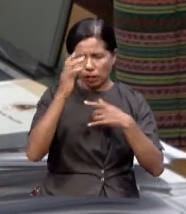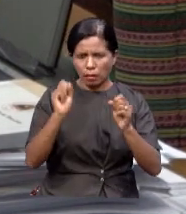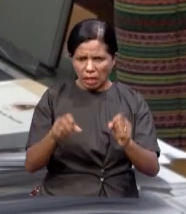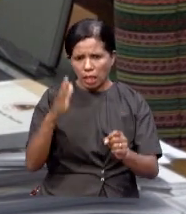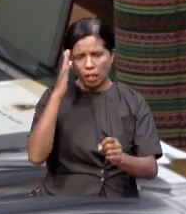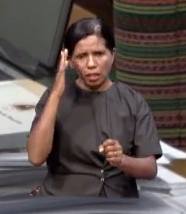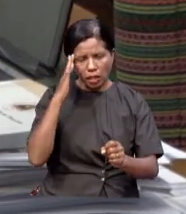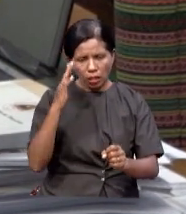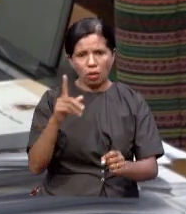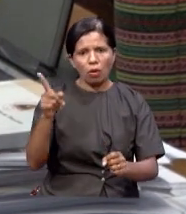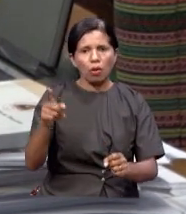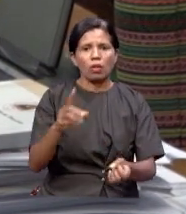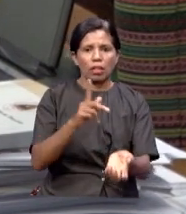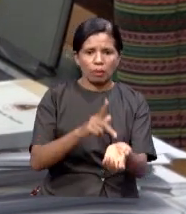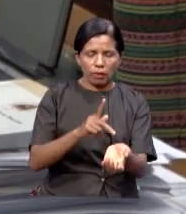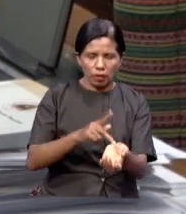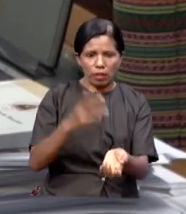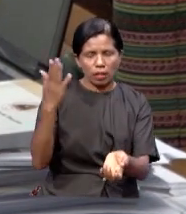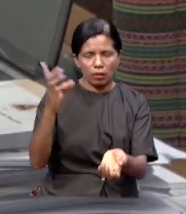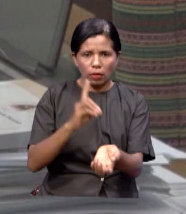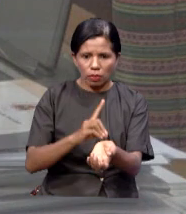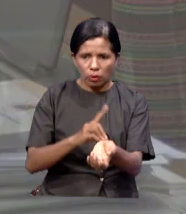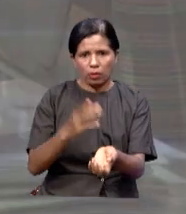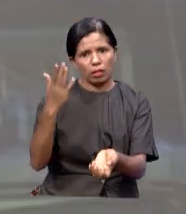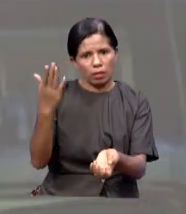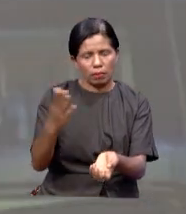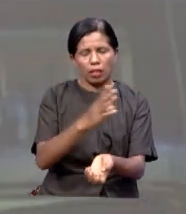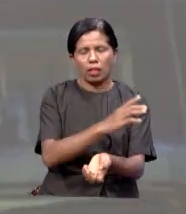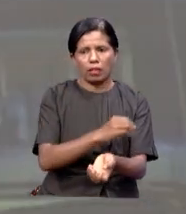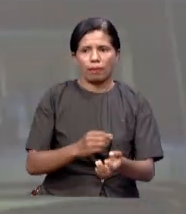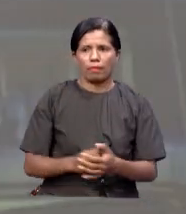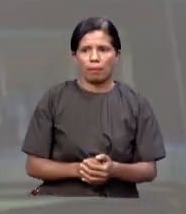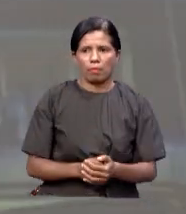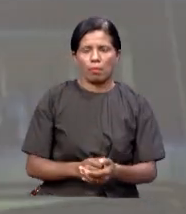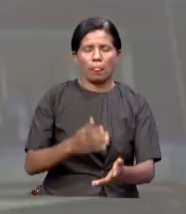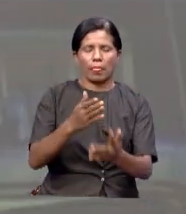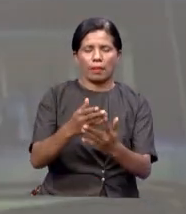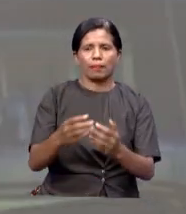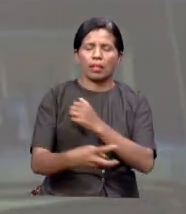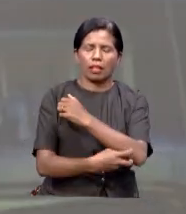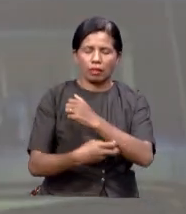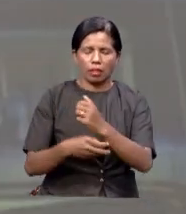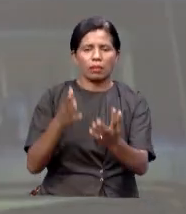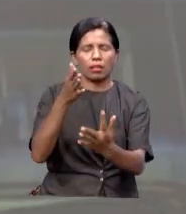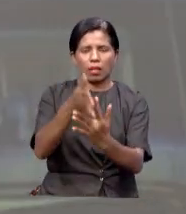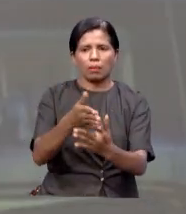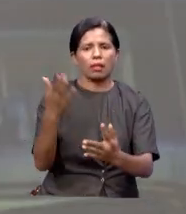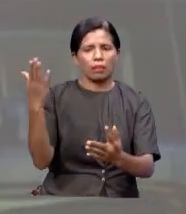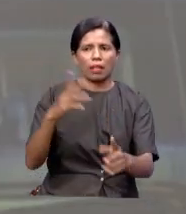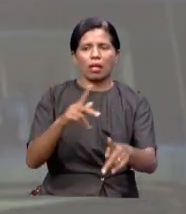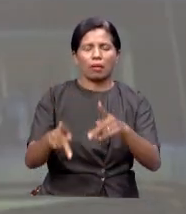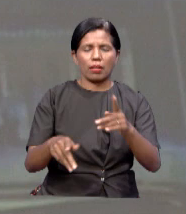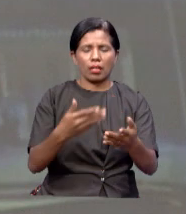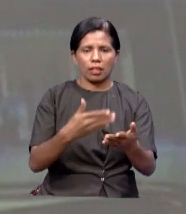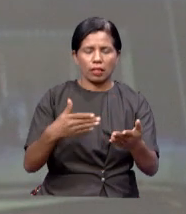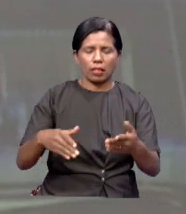conhece o ida na ba parteira ida na ba enfermeira ida na ba doutor na temos ta ma reba emane sa sa haba ele use